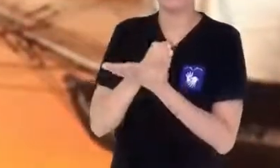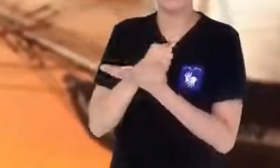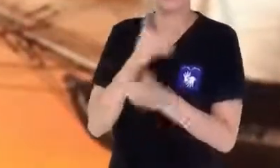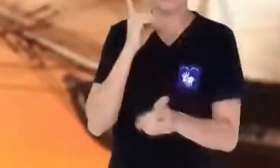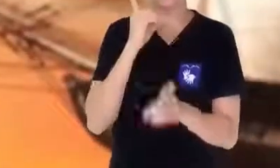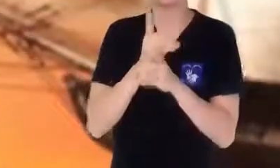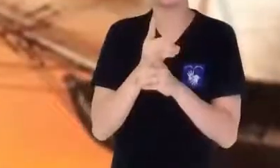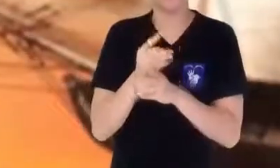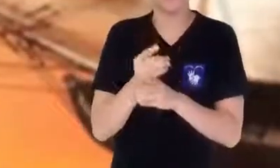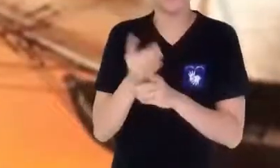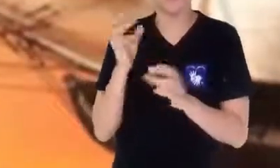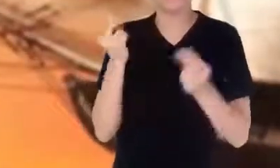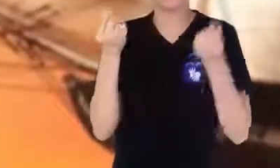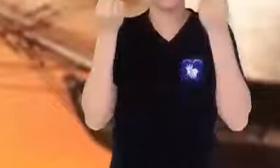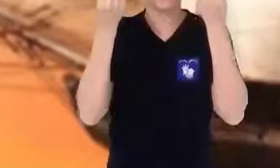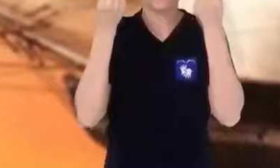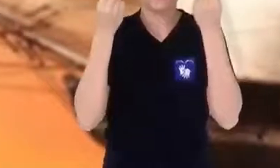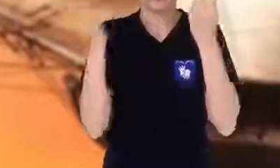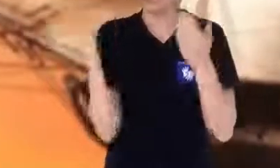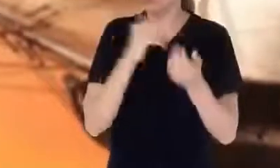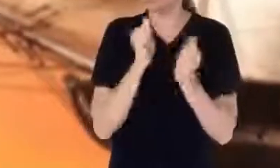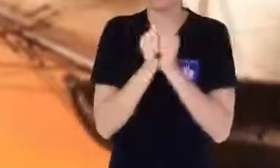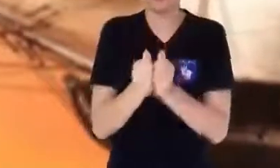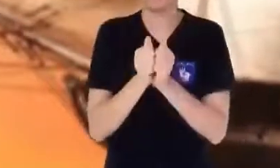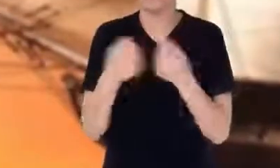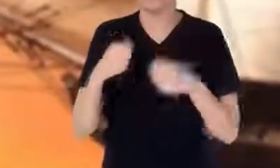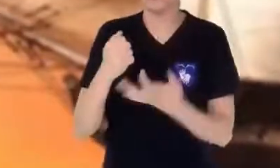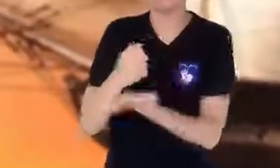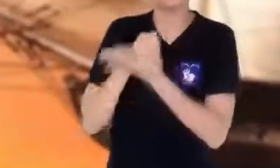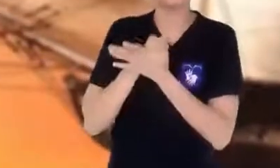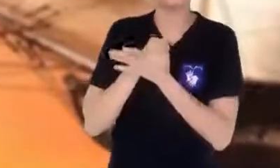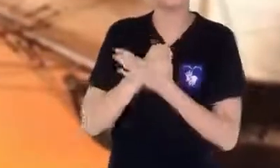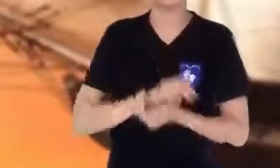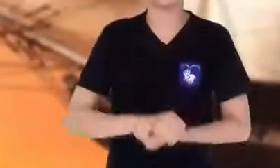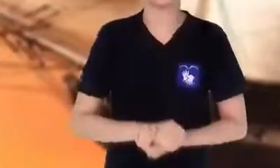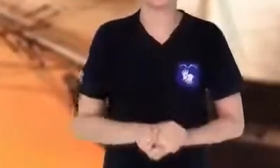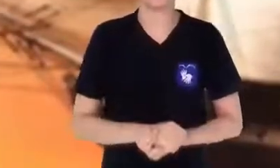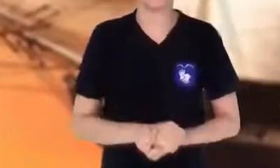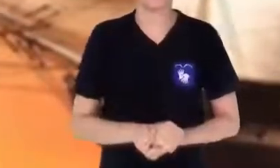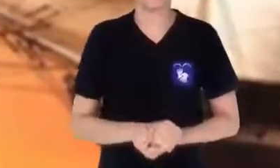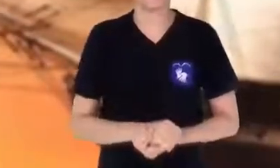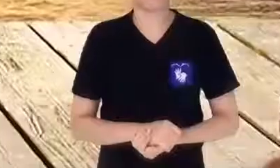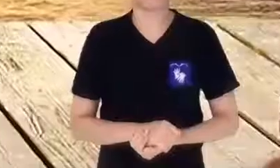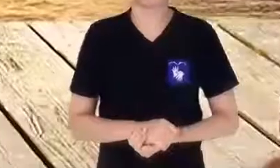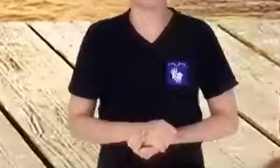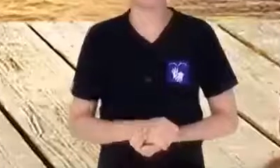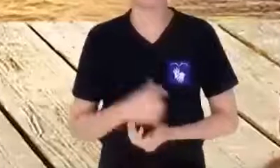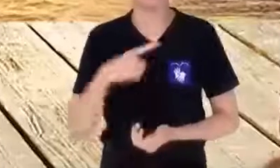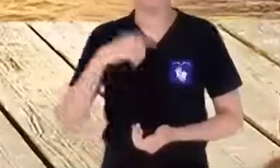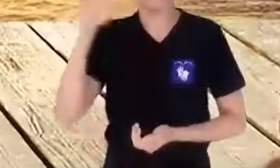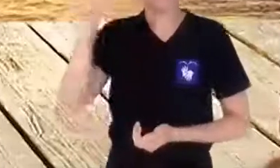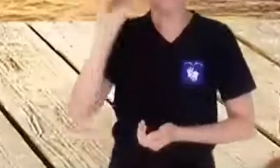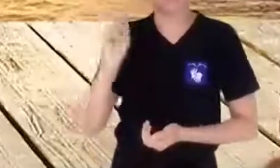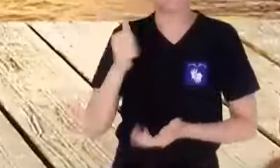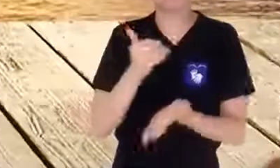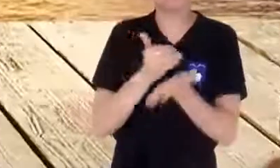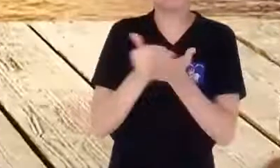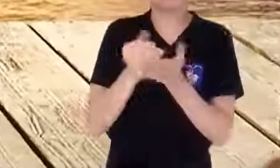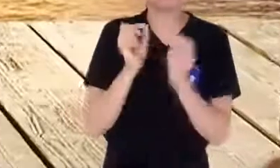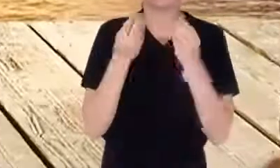tesouro. Vamos juntos? Preciso da ajuda de vocês, viu? O mapa diz que eu tenho que começar bem